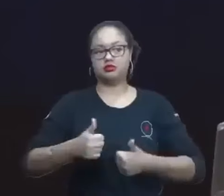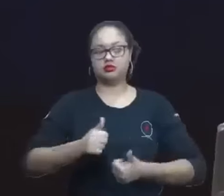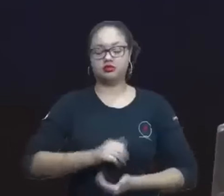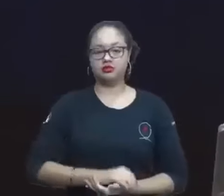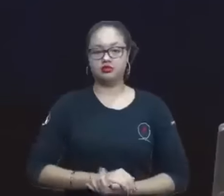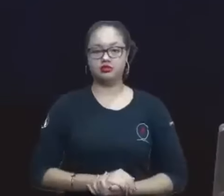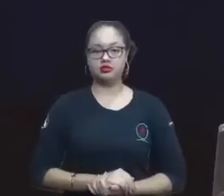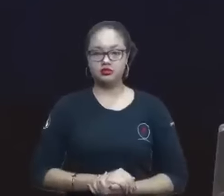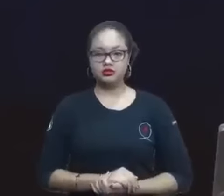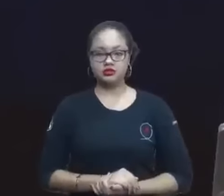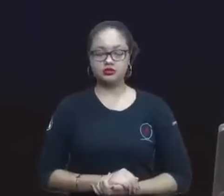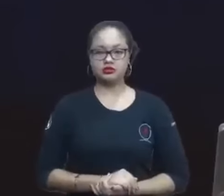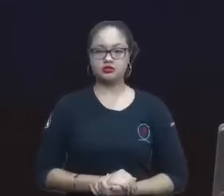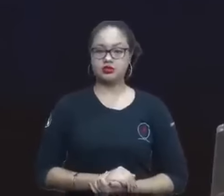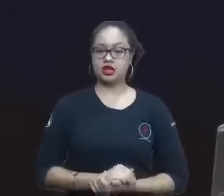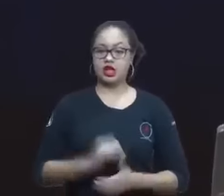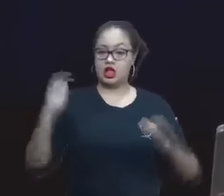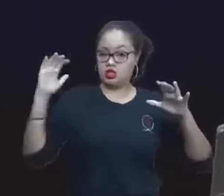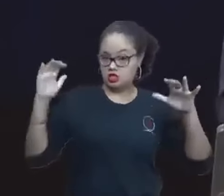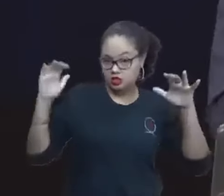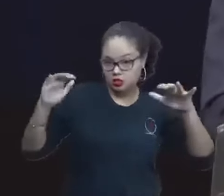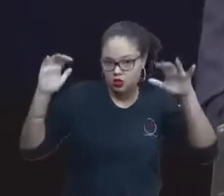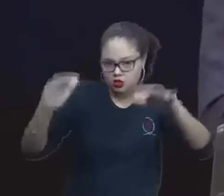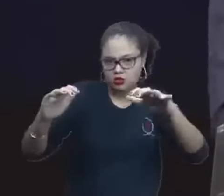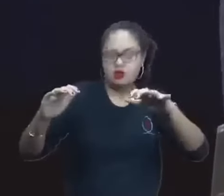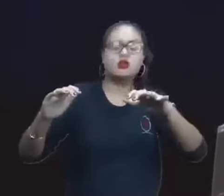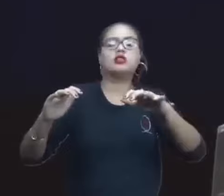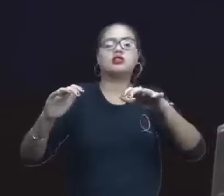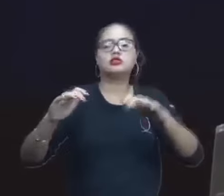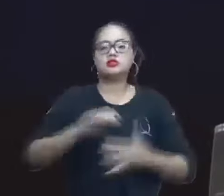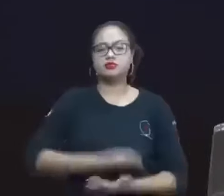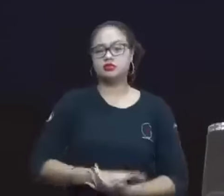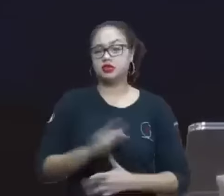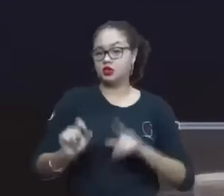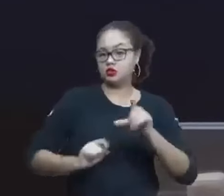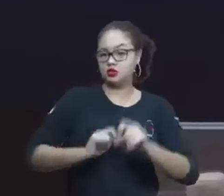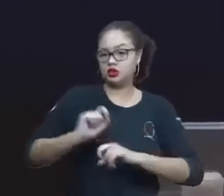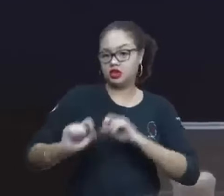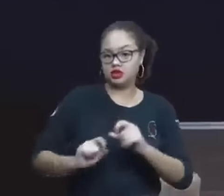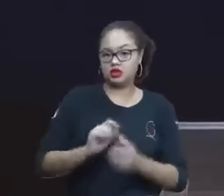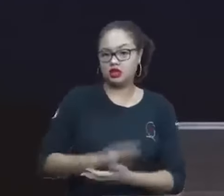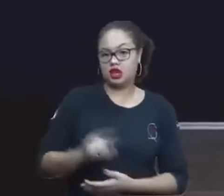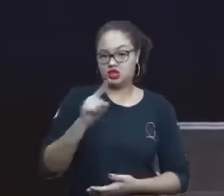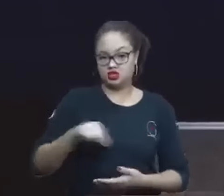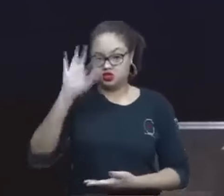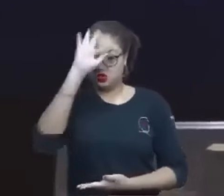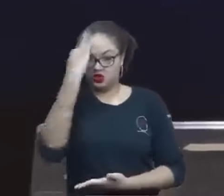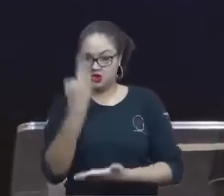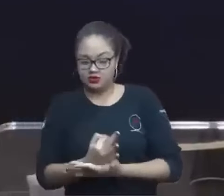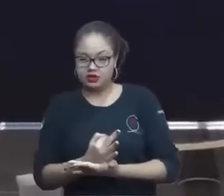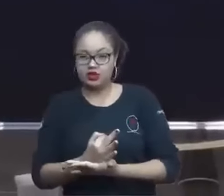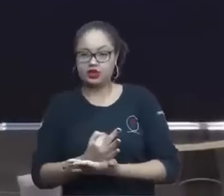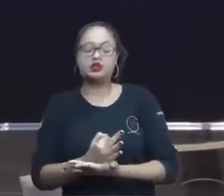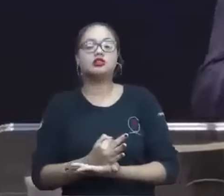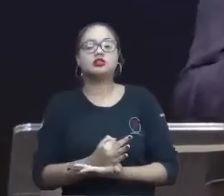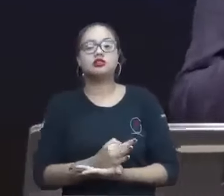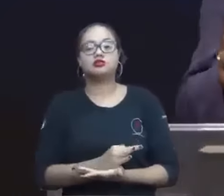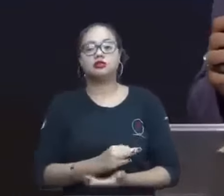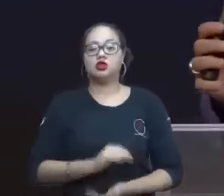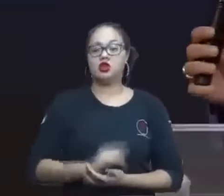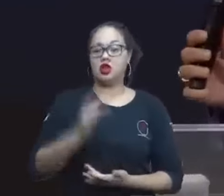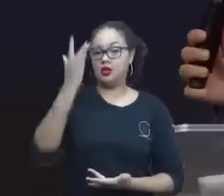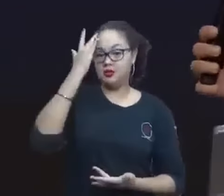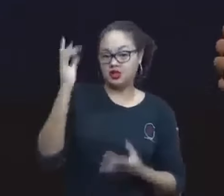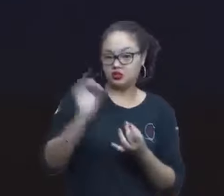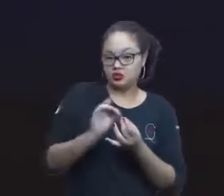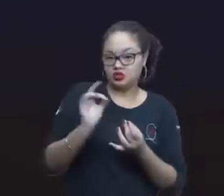aprimoradas tempestade fazem com que a sua fé e a sua